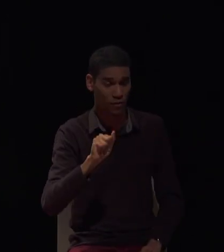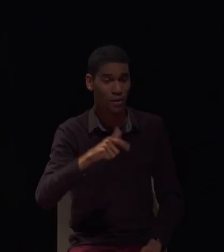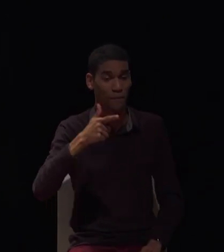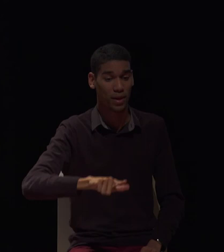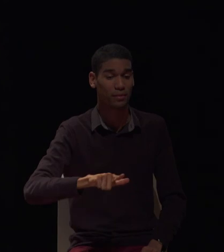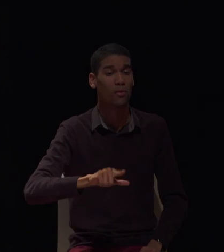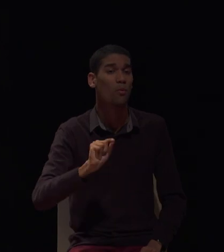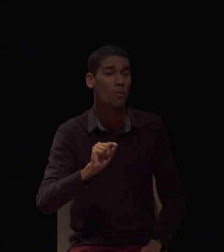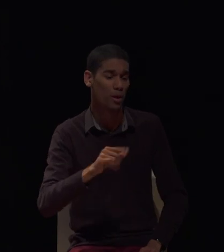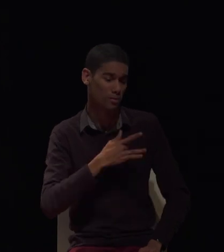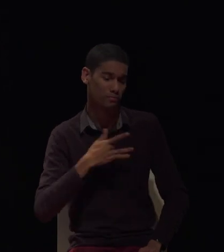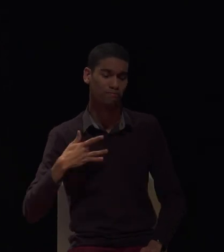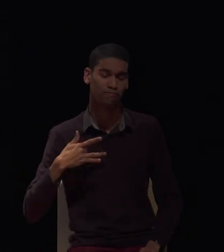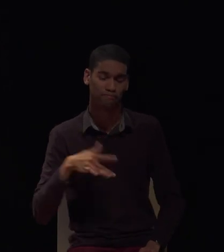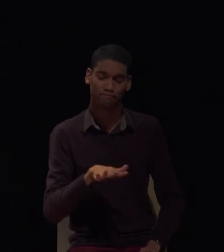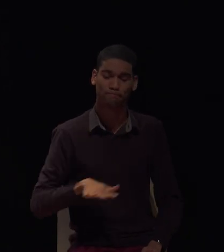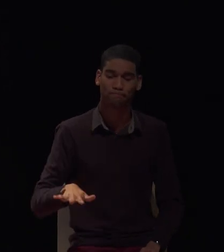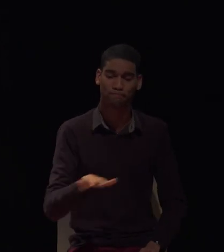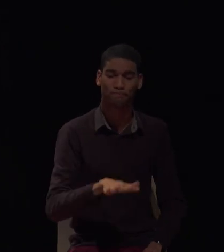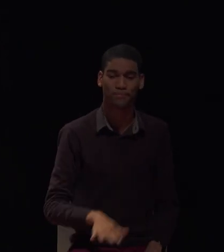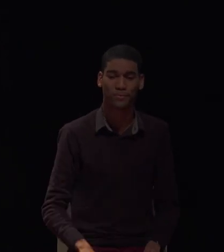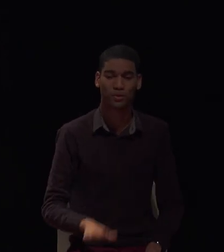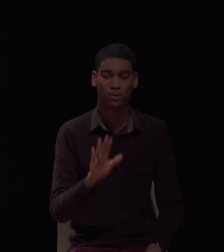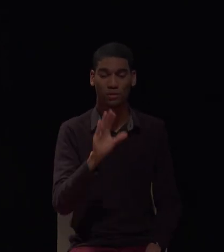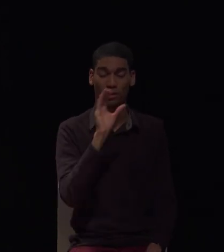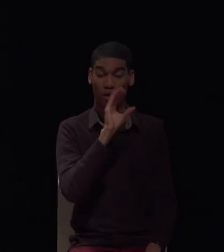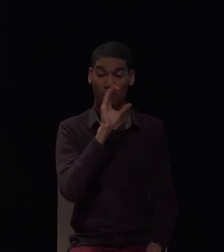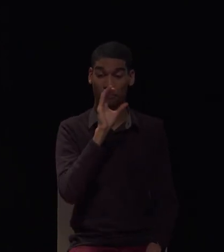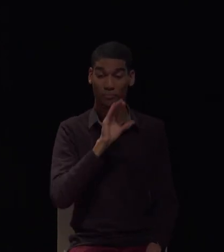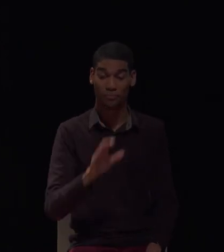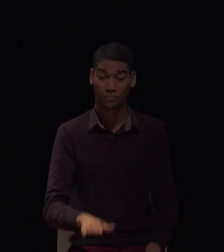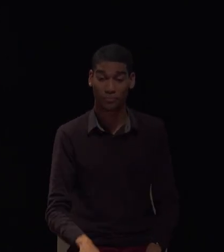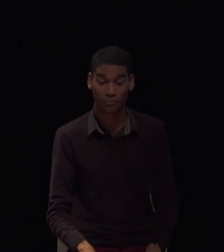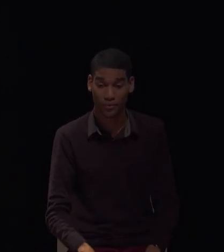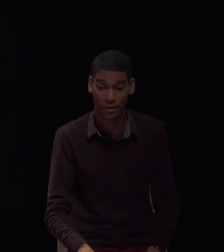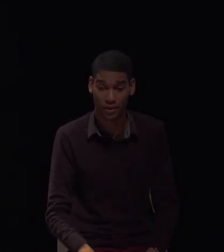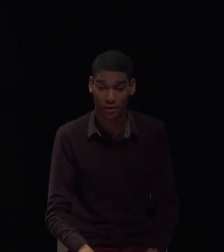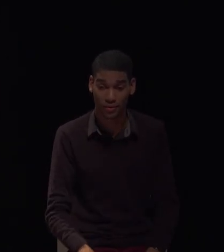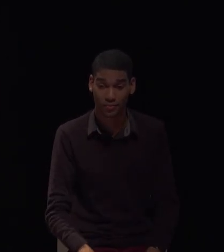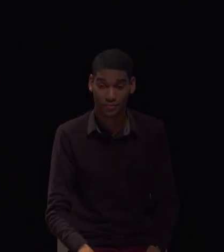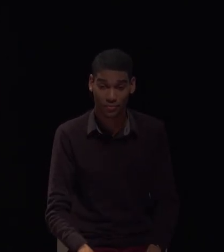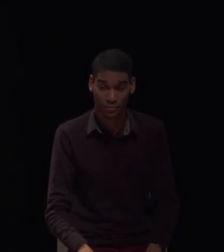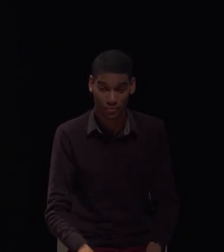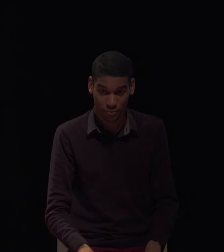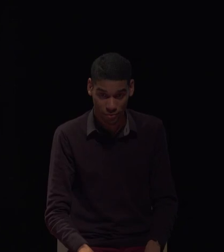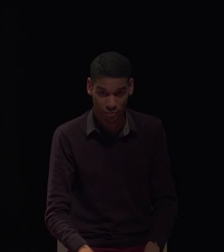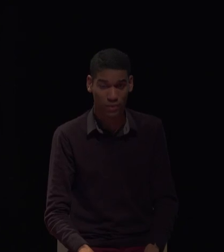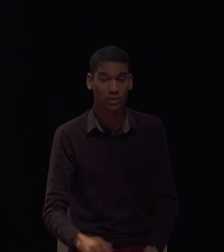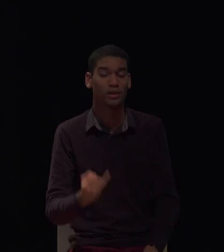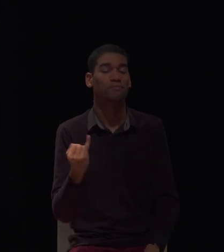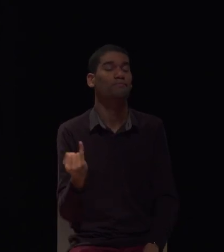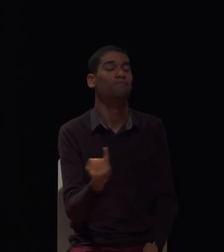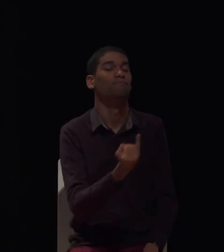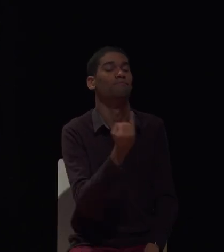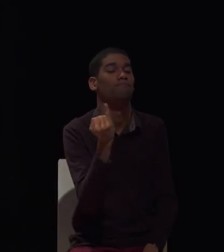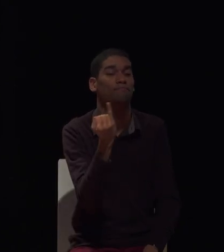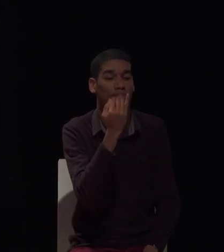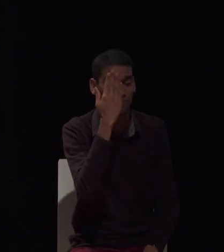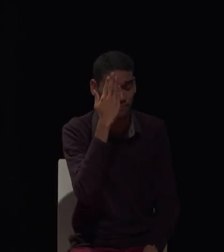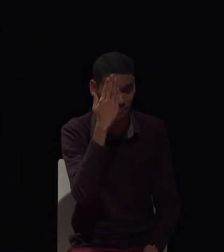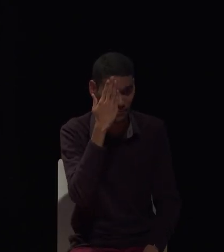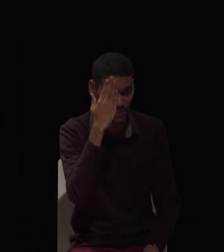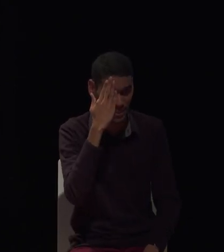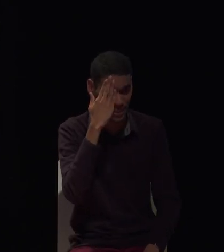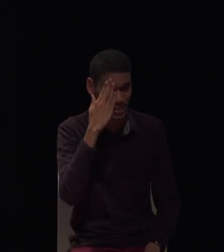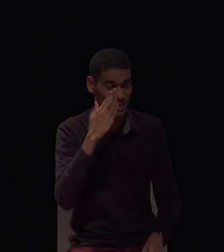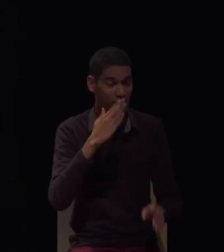pode conseguir nossa cabeça eu consegui agora é importante saber que a referência à áfrica